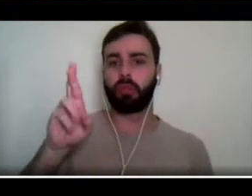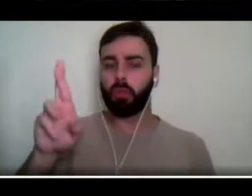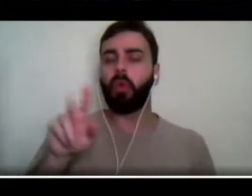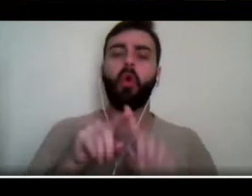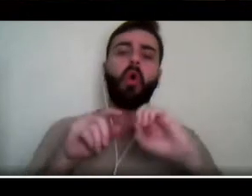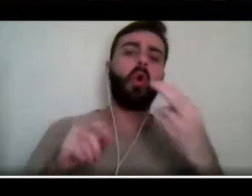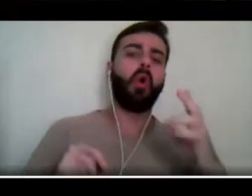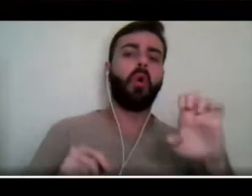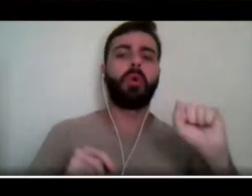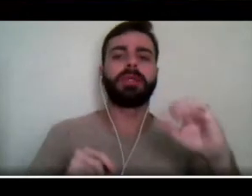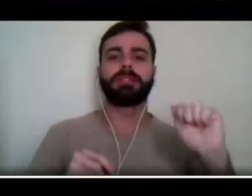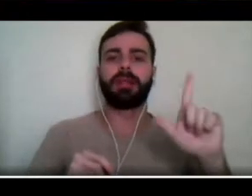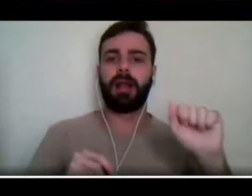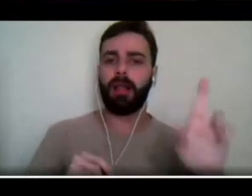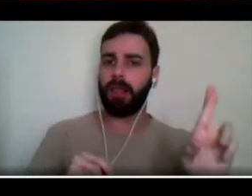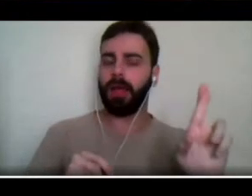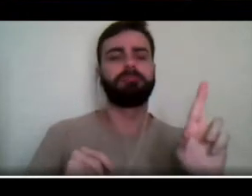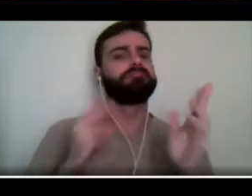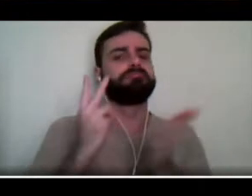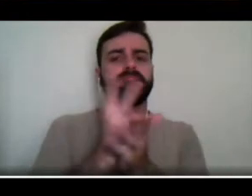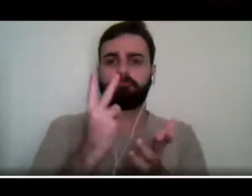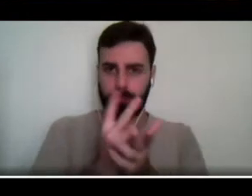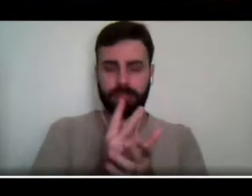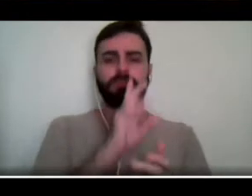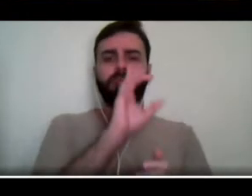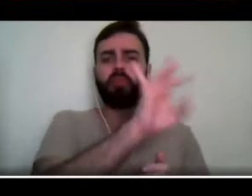componente por componente, no tempo.